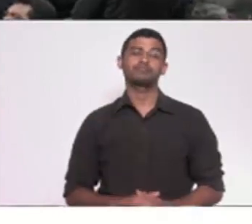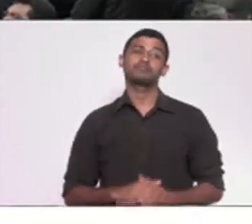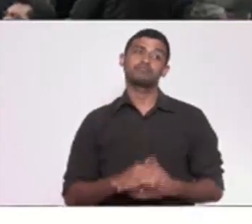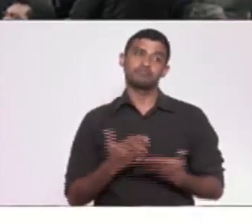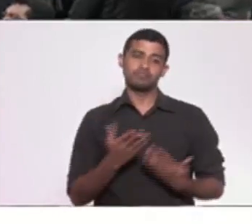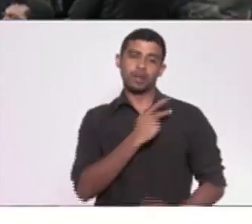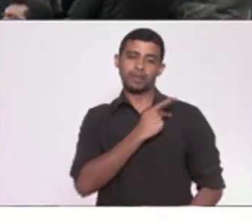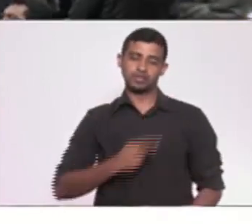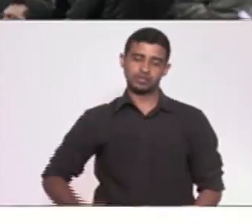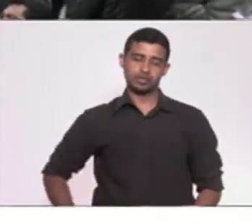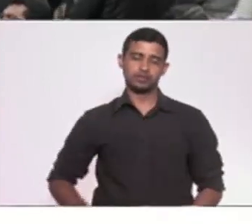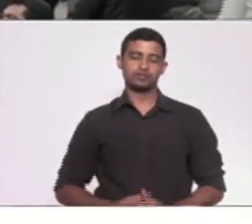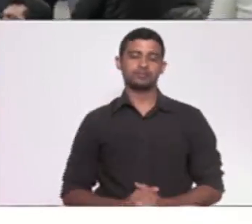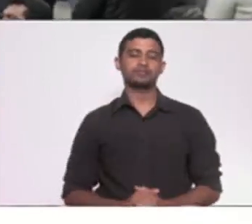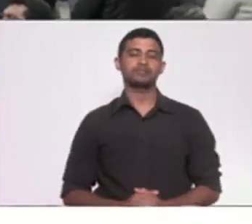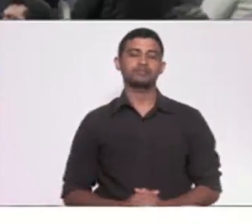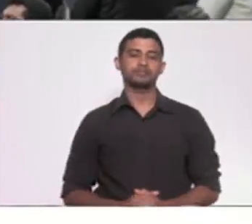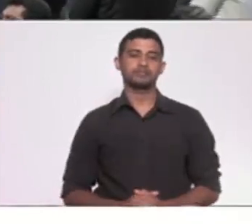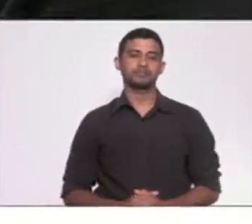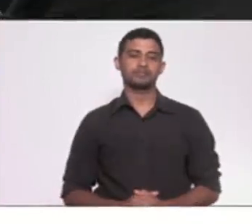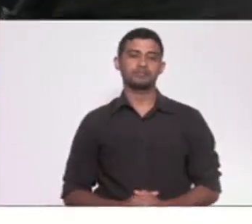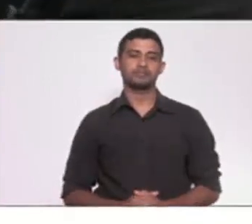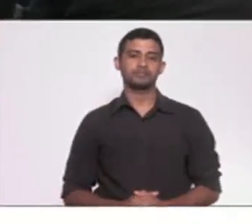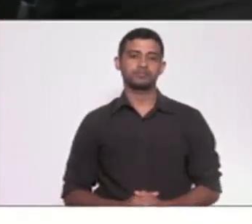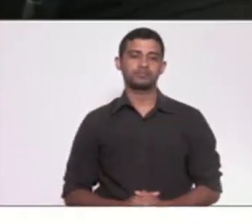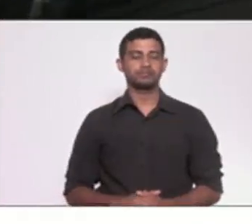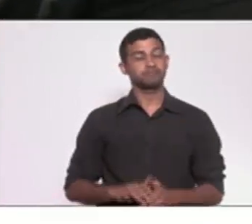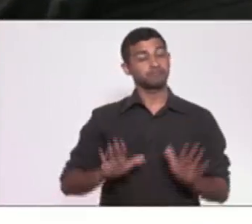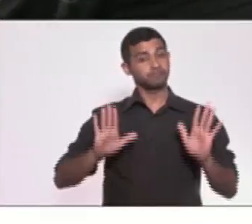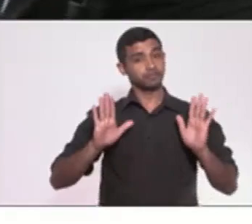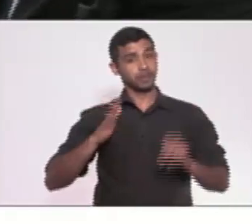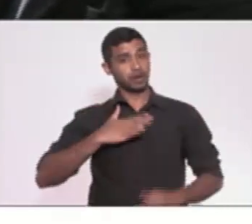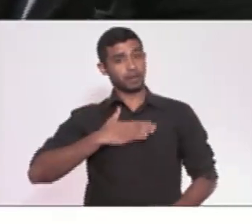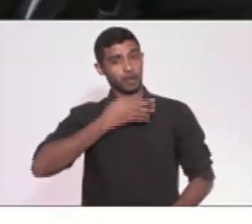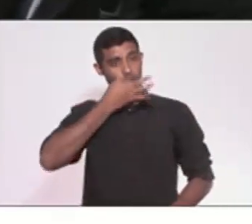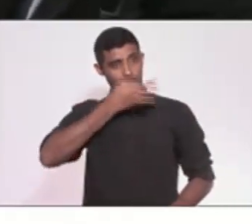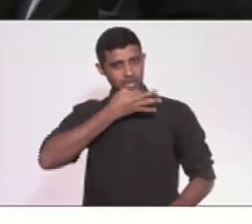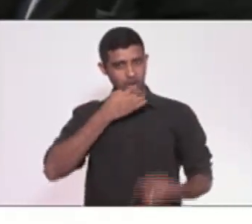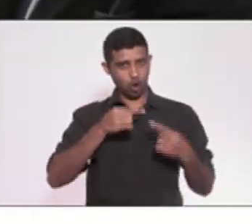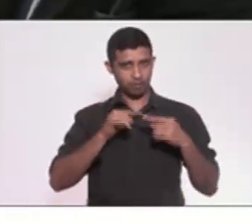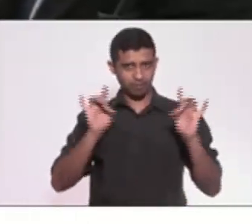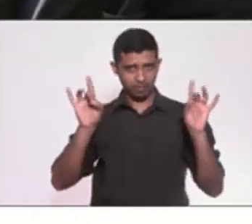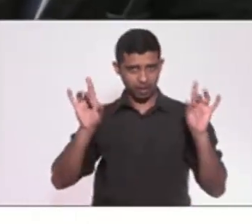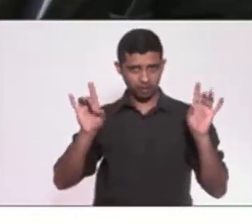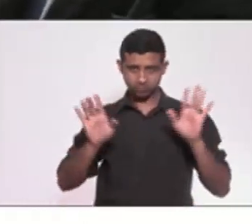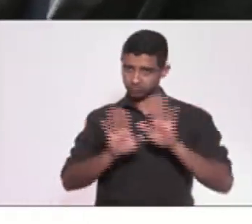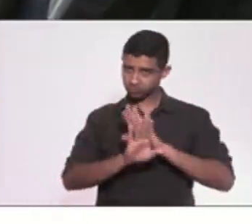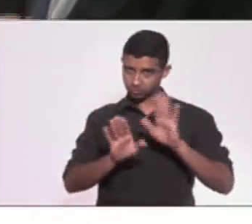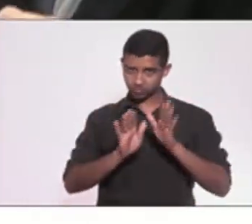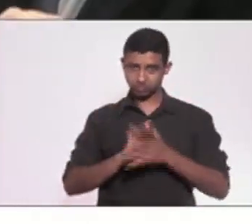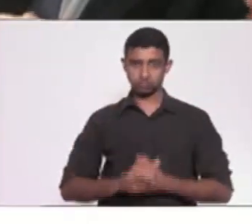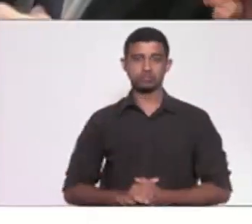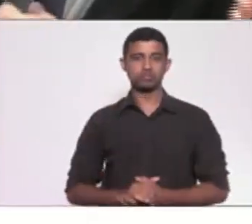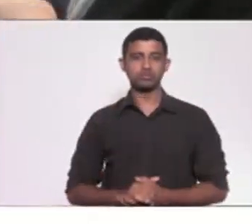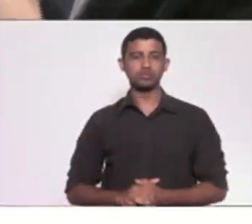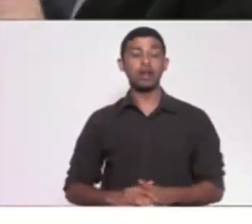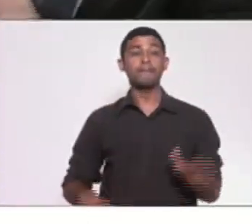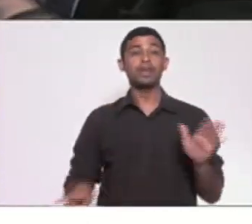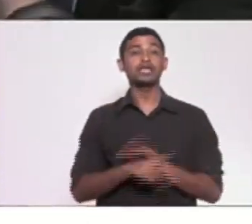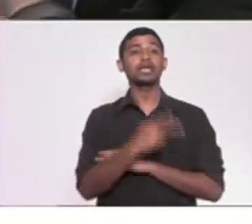presidente, imunidade, na nossa opinião, não é sinônimo de privilégio. imunidade pertence a